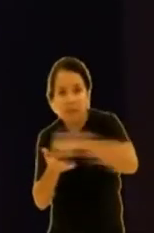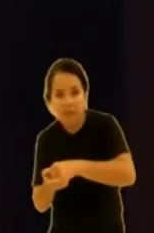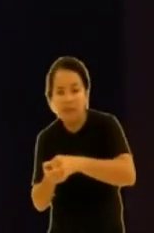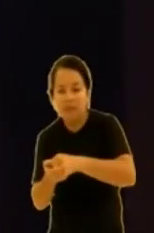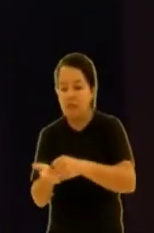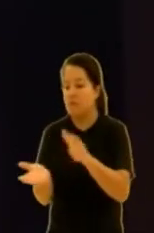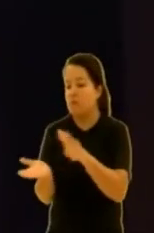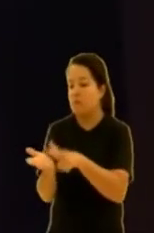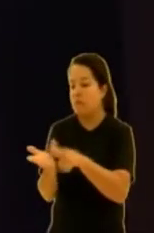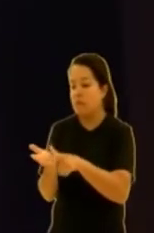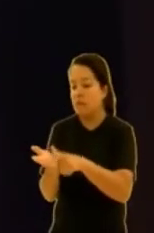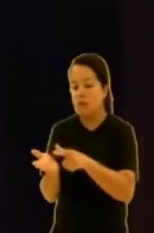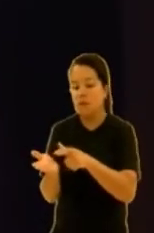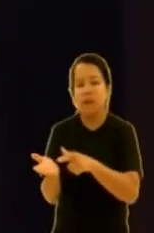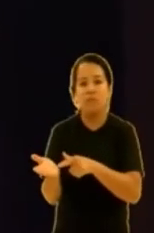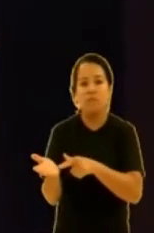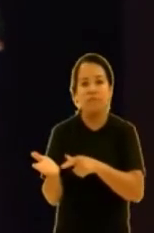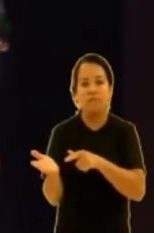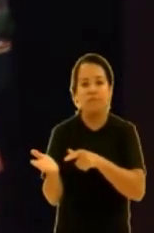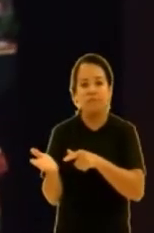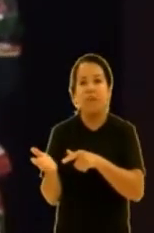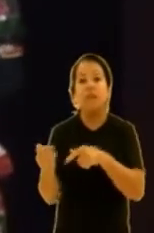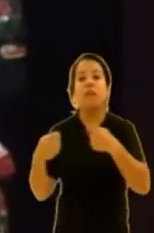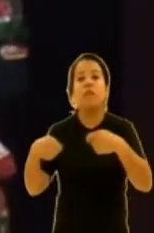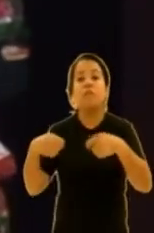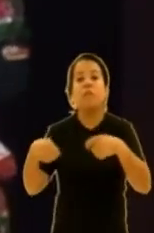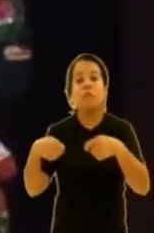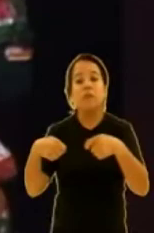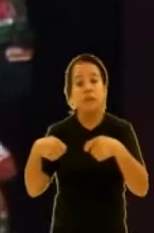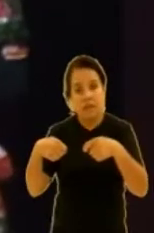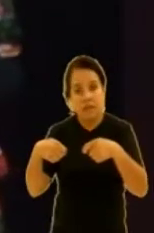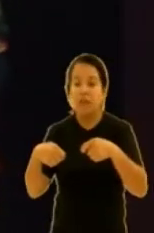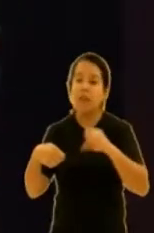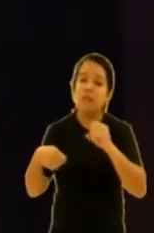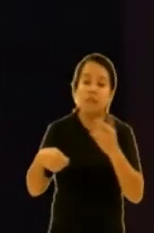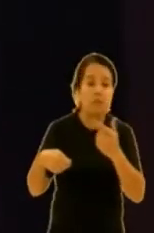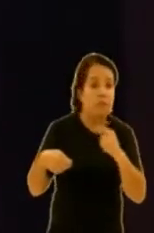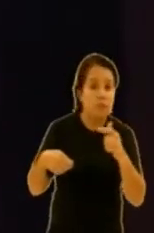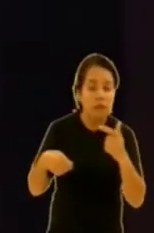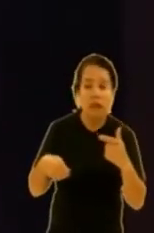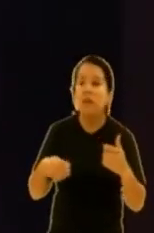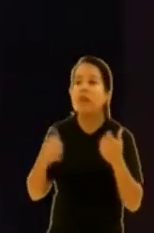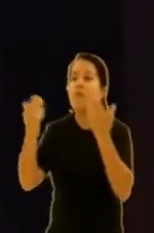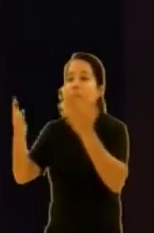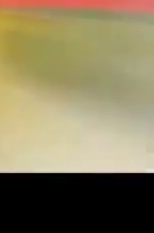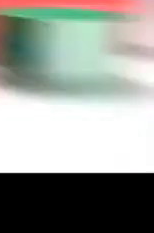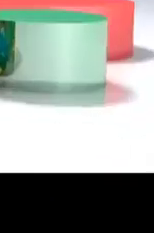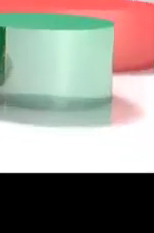ainda não tenha em mãos, por favor, procure o credenciamento do nosso fórum. Tá ok?